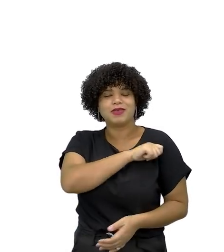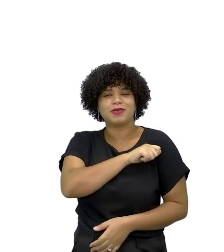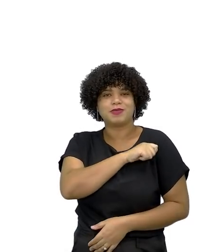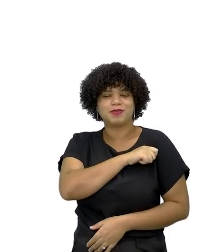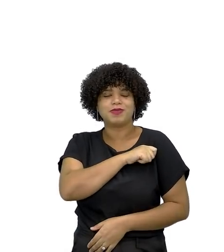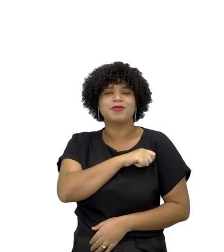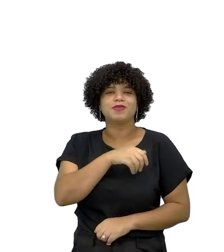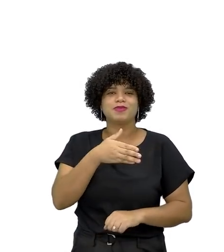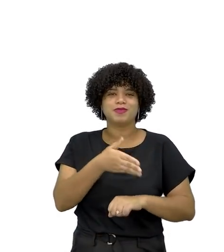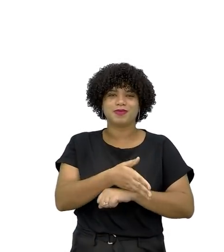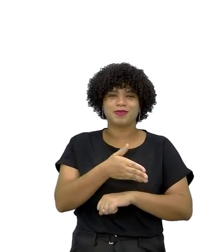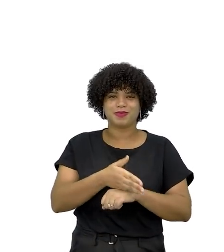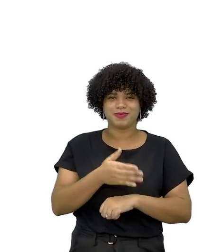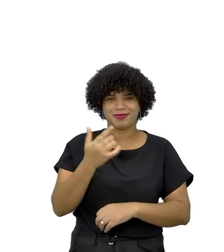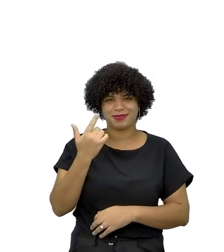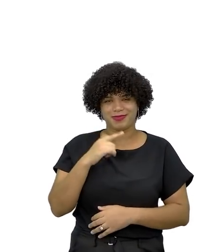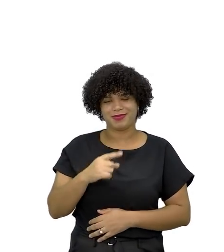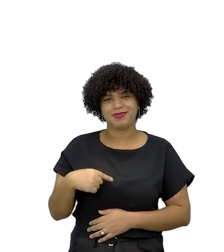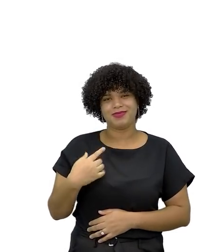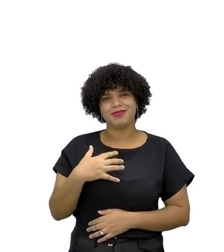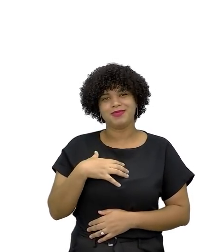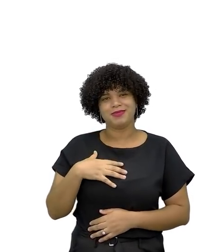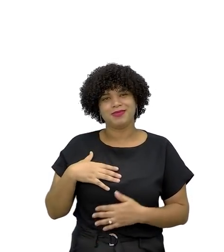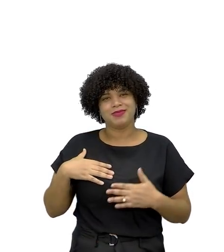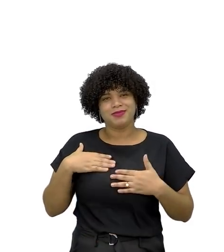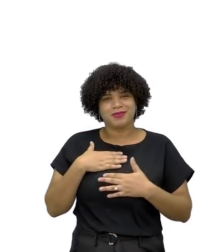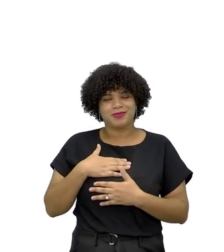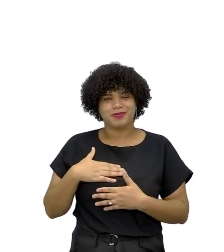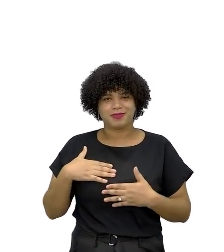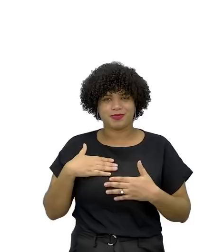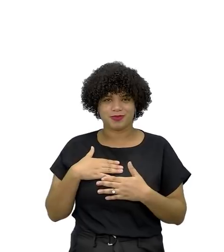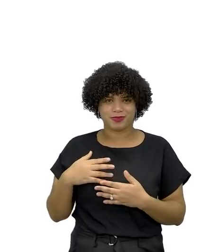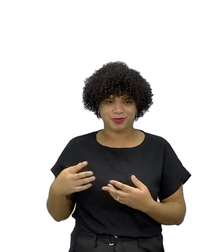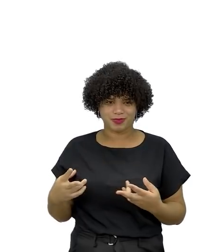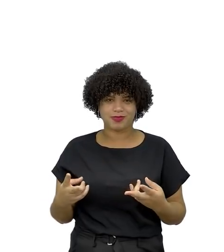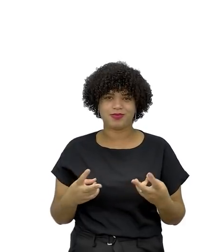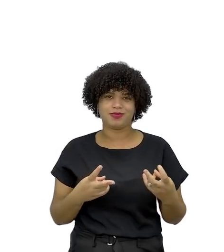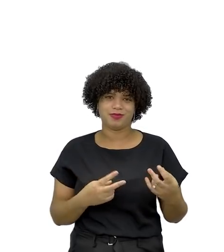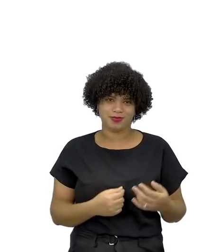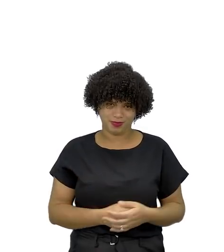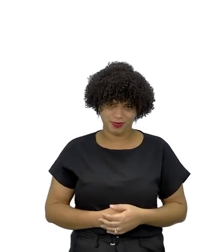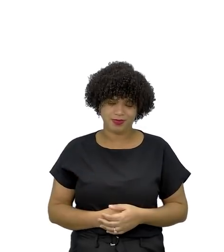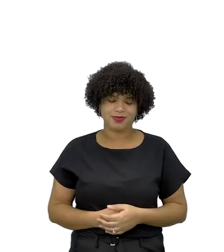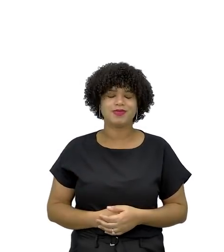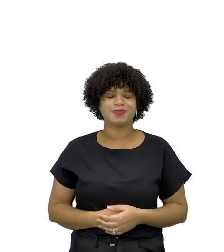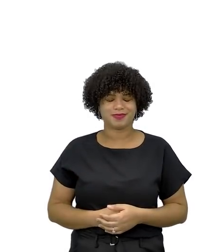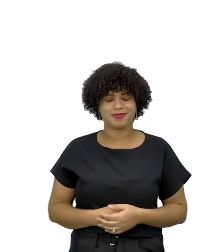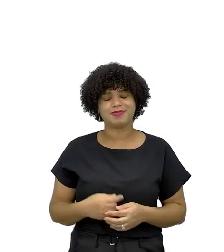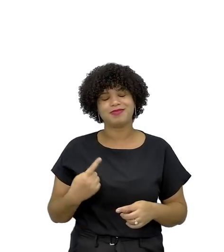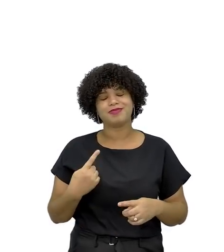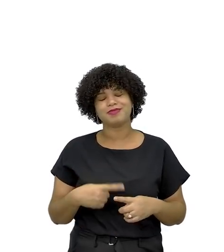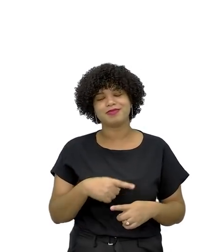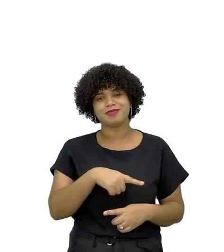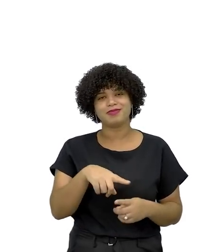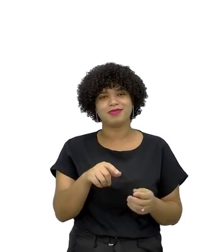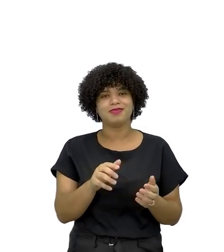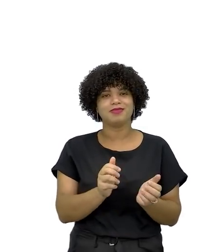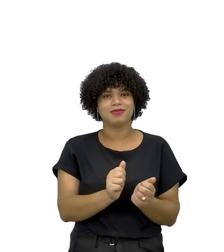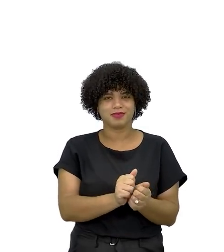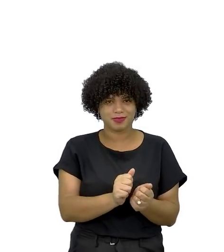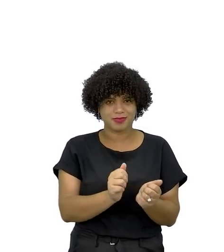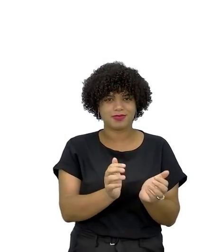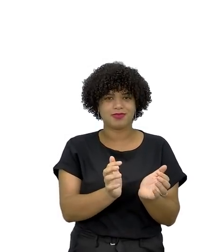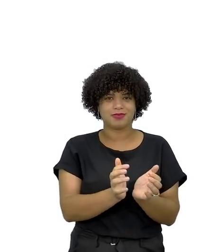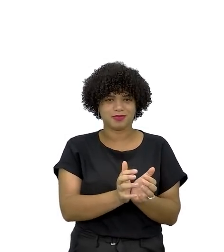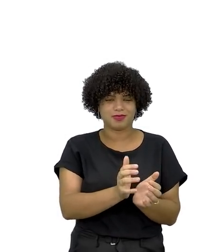muito bacana, a gente vê a satisfação, né, quando os alunos, entre eles, partilham o que eles sabem, né, a gente vê muito,